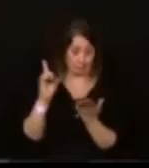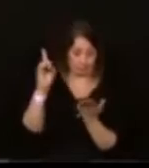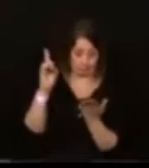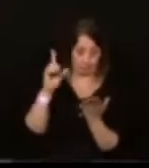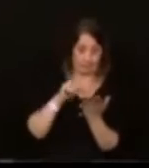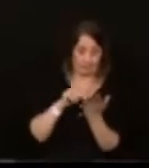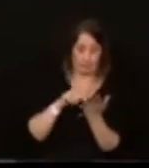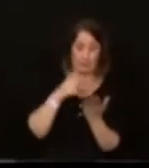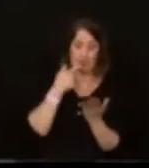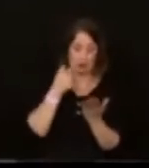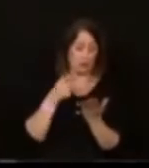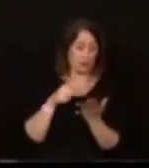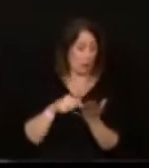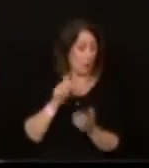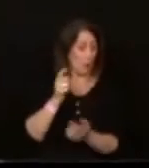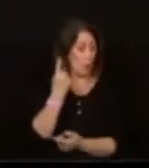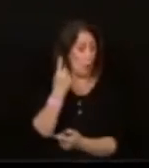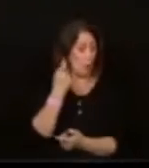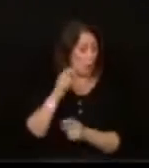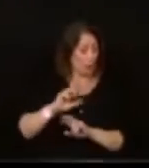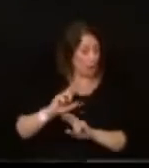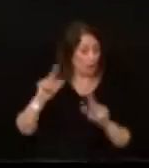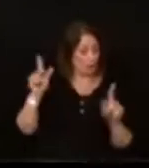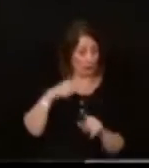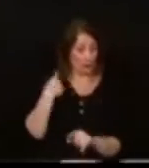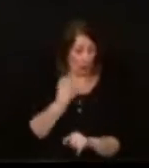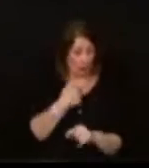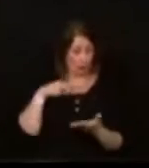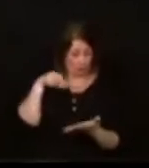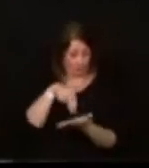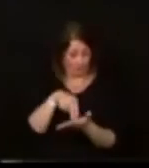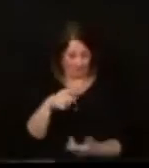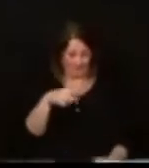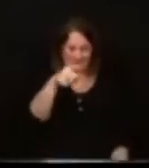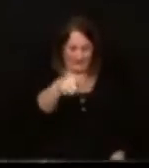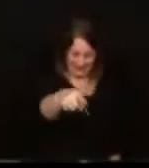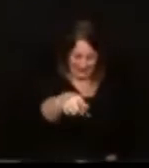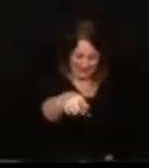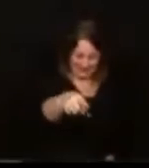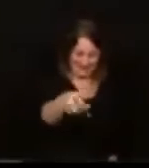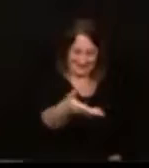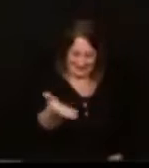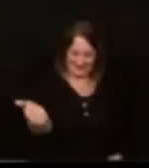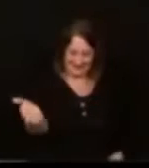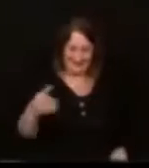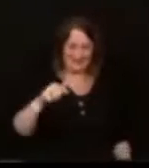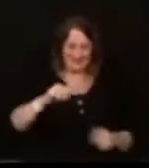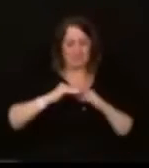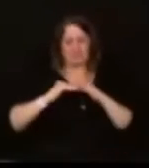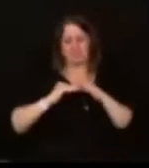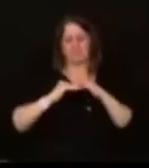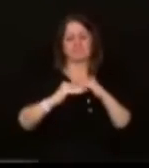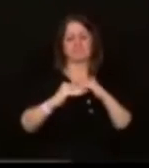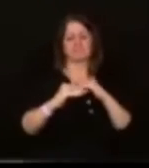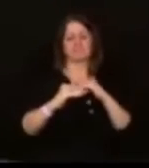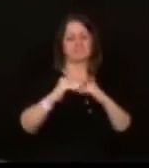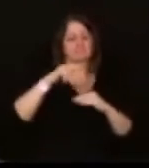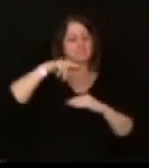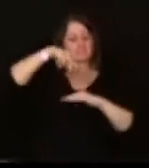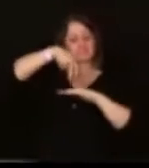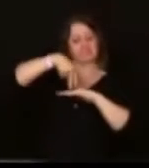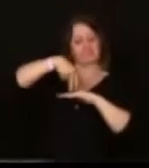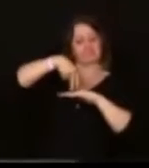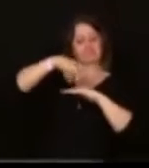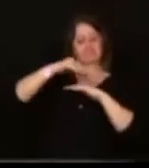Já que a única diferença que existe entre nós aqui e vocês aí é esse tablado onde estamos